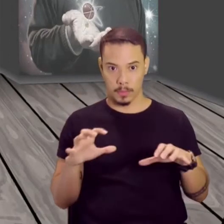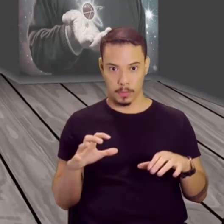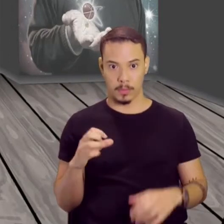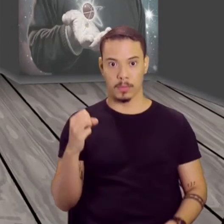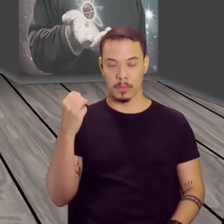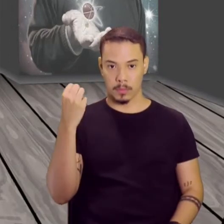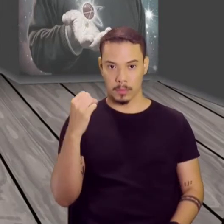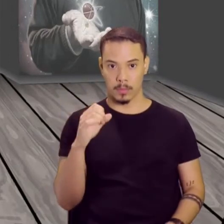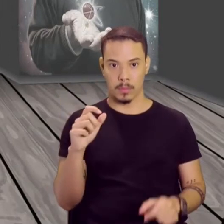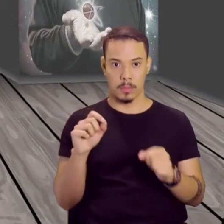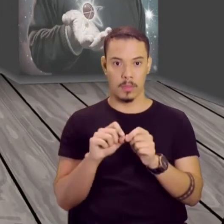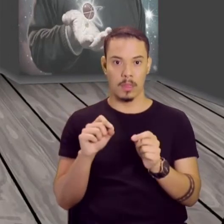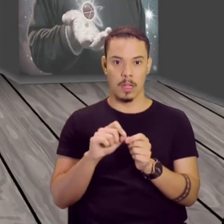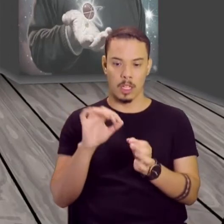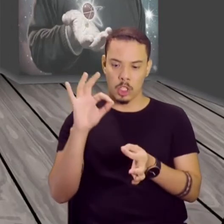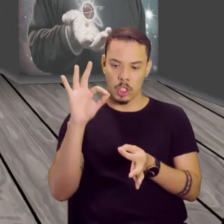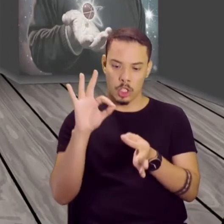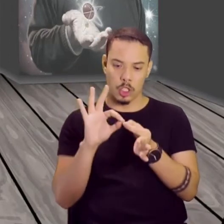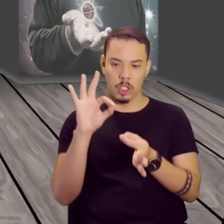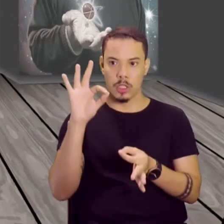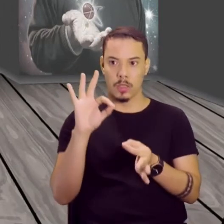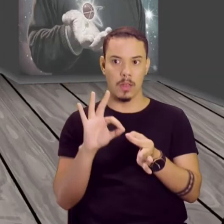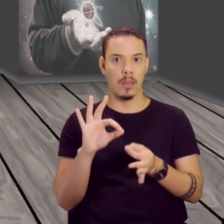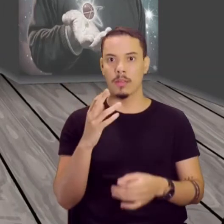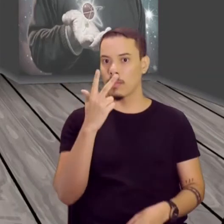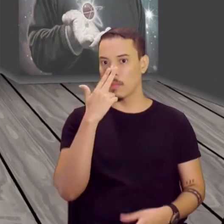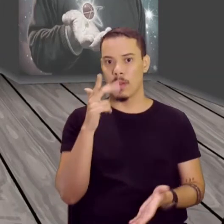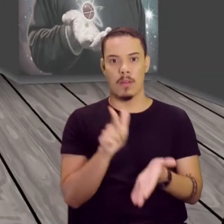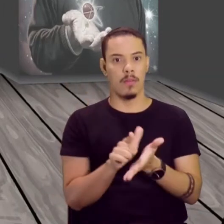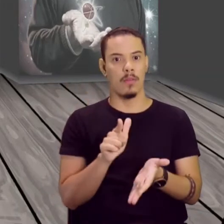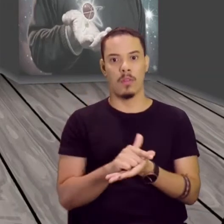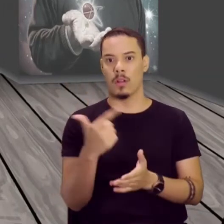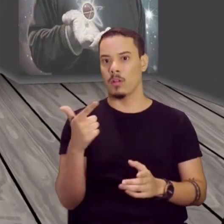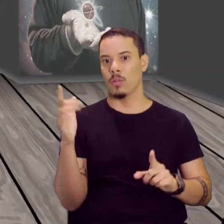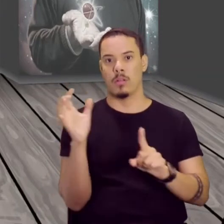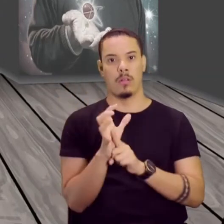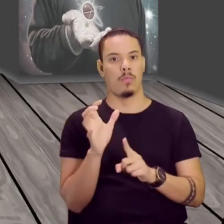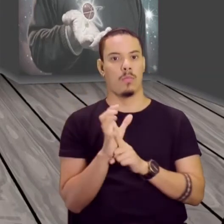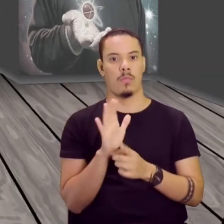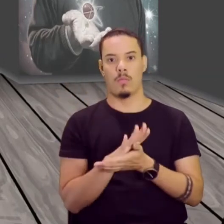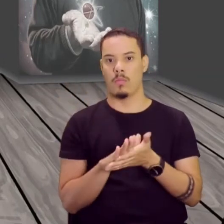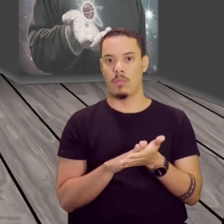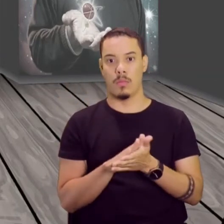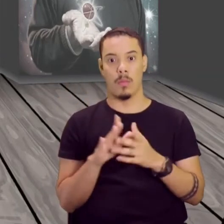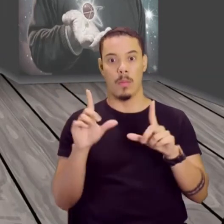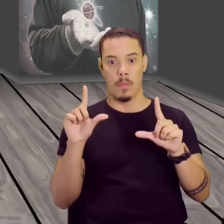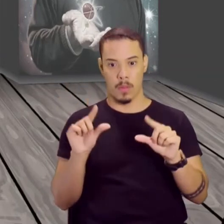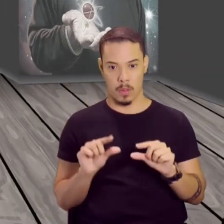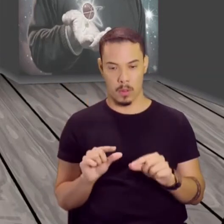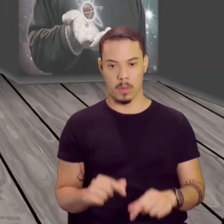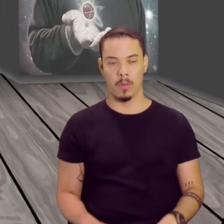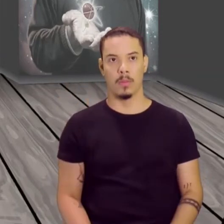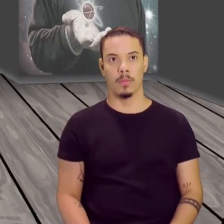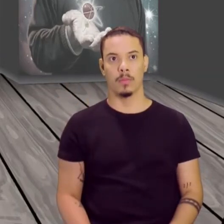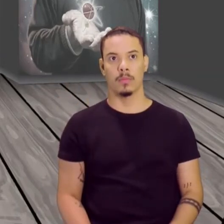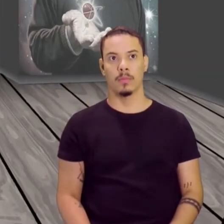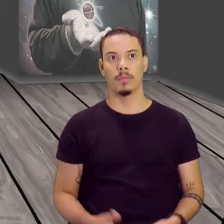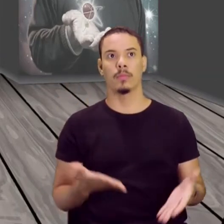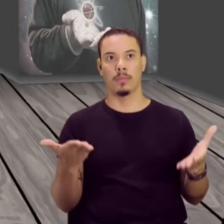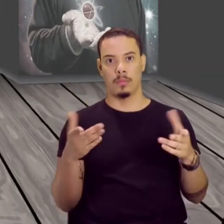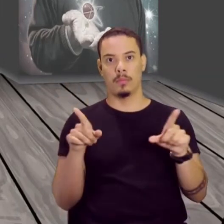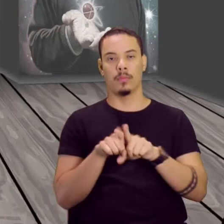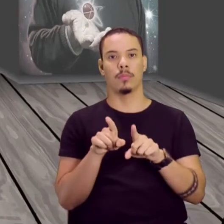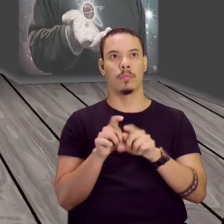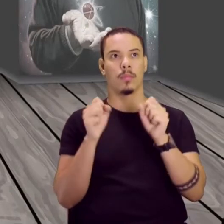muito pequenininha assim, você vai ver que praticamente a folha não vai ter interferência. Exatamente. Uma distância menor. Né? Agora a gente pode também,